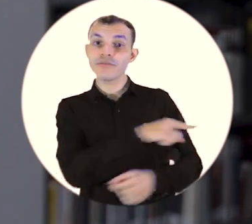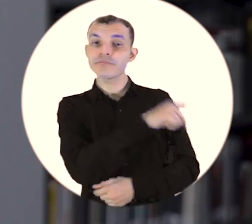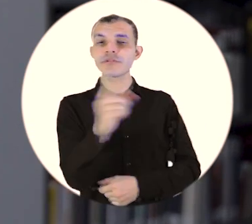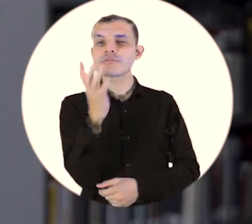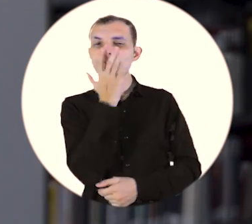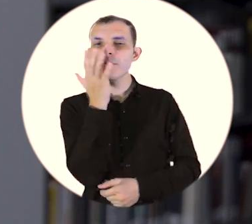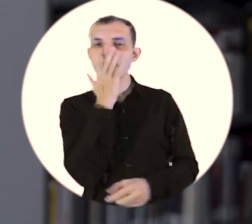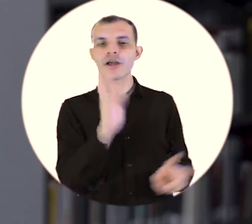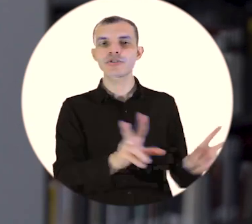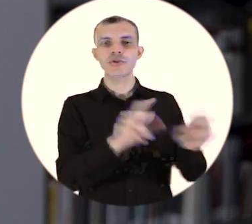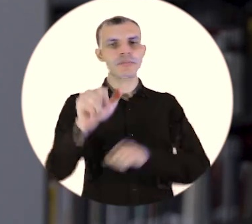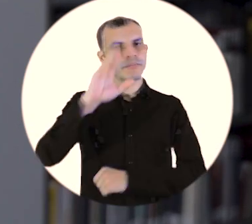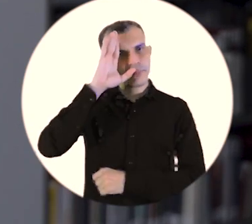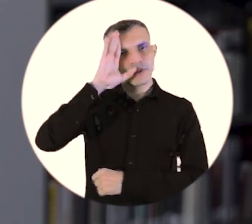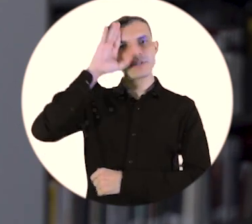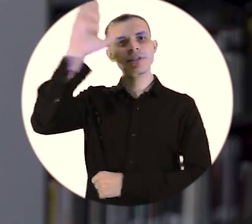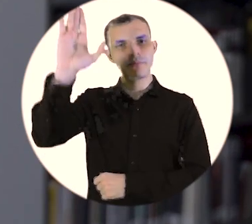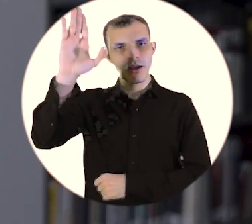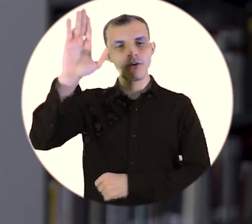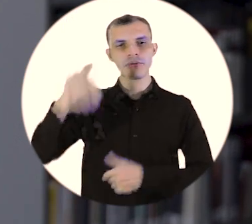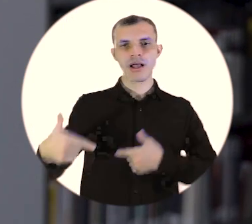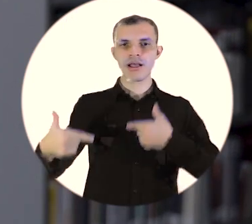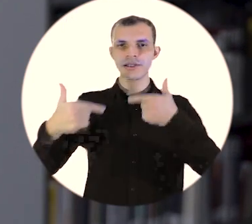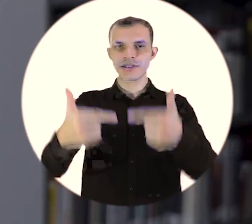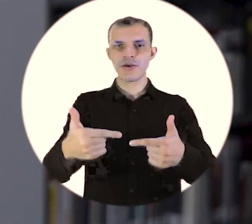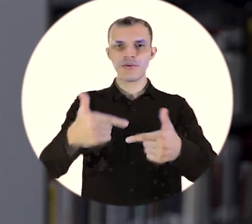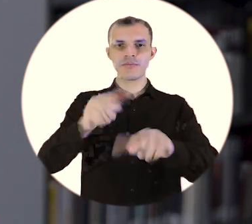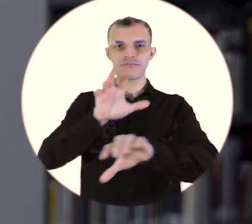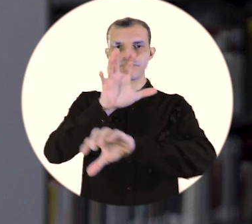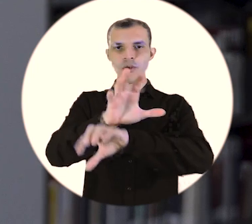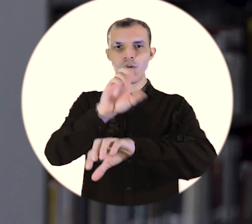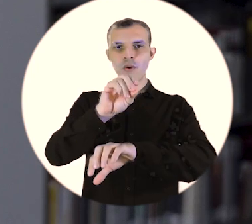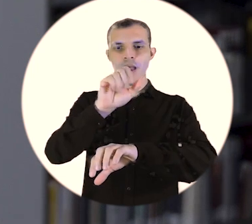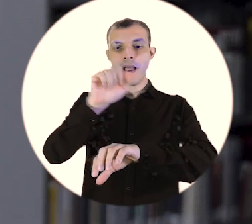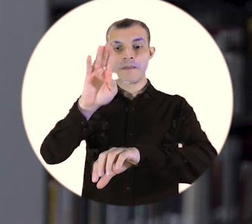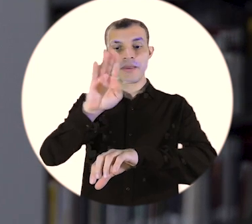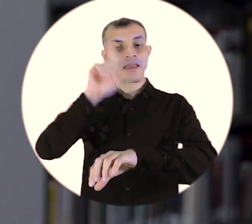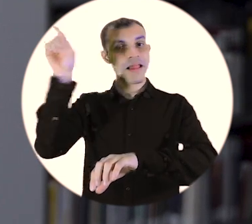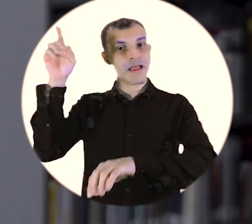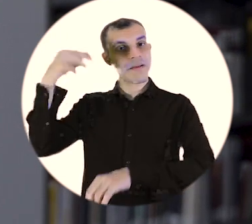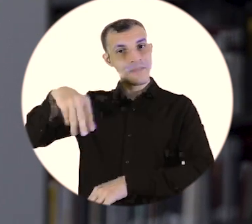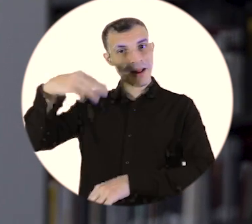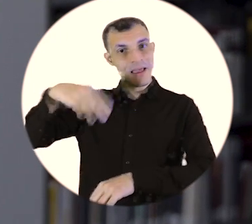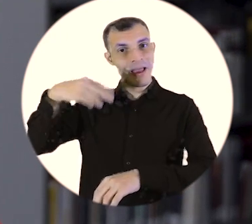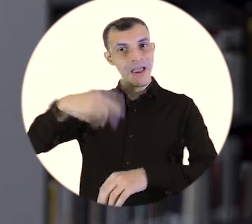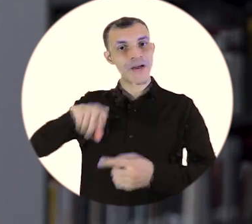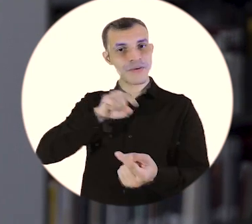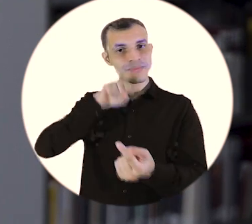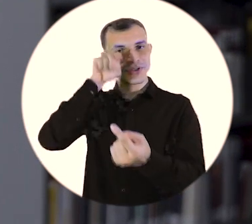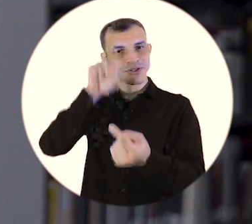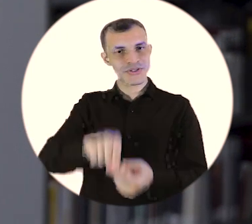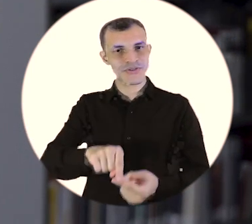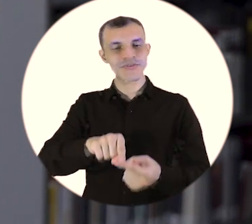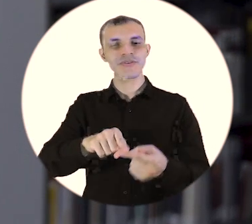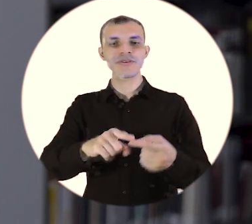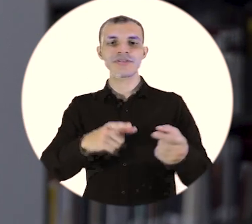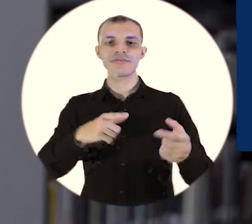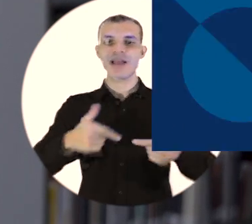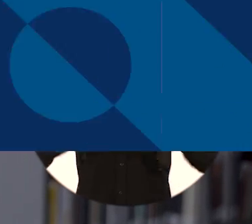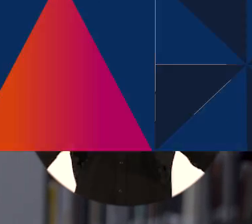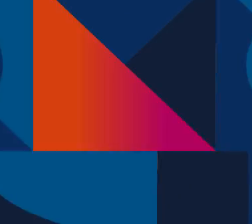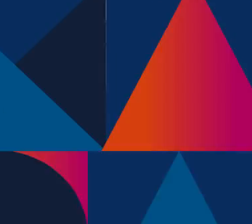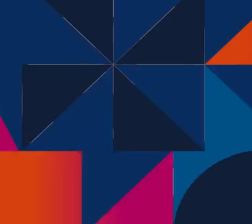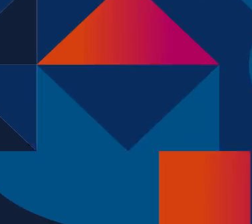as principais ações e novidades da seccional da UAB no Maranhão em prol da interiorização e prerrogativas da